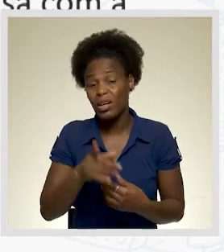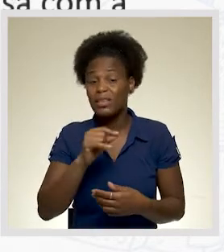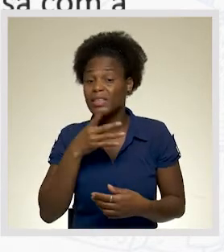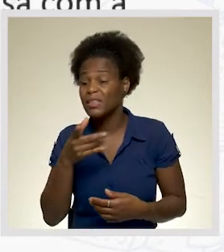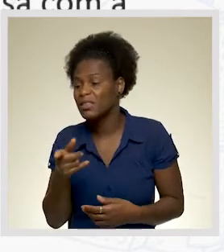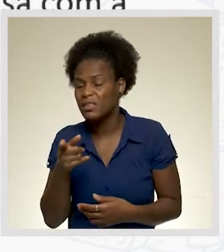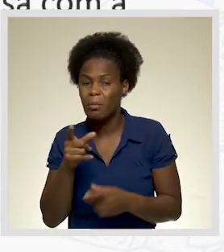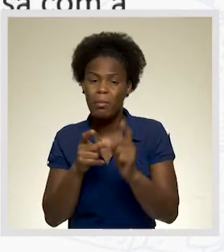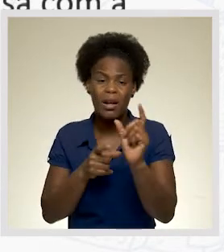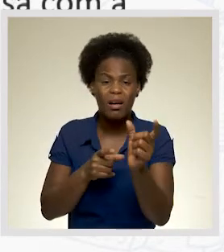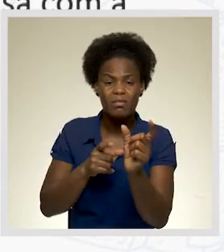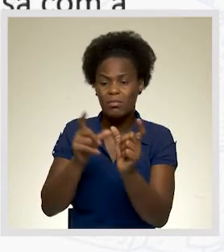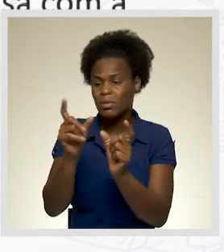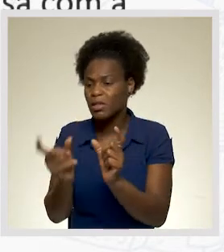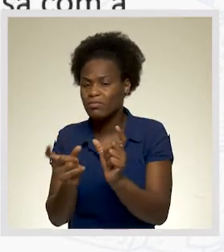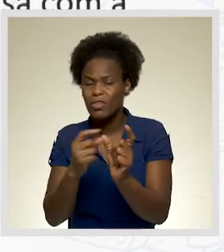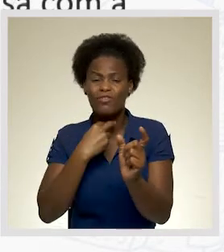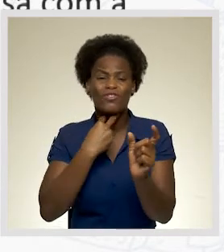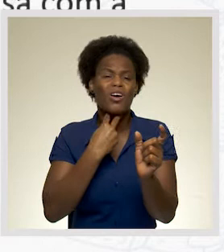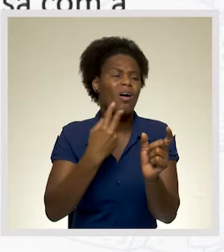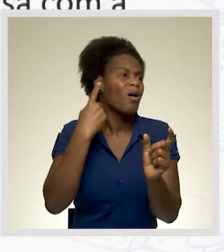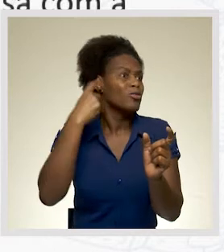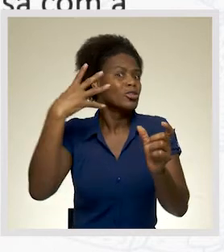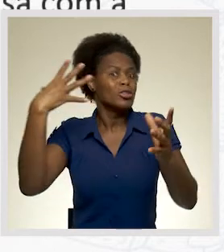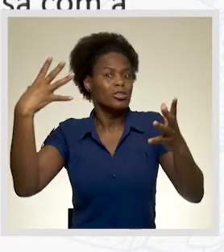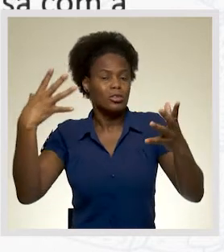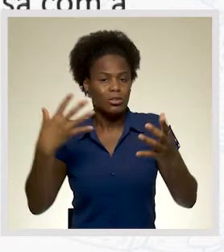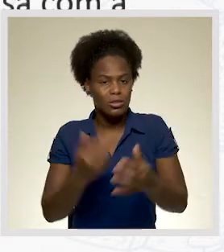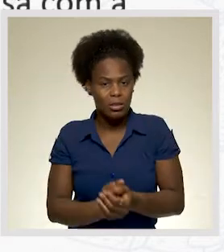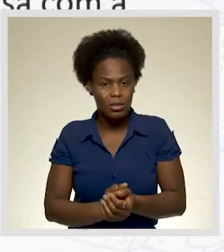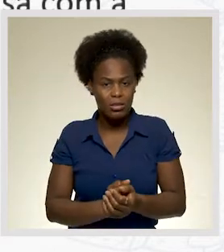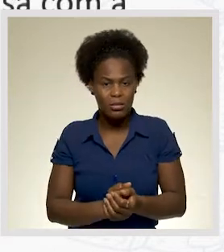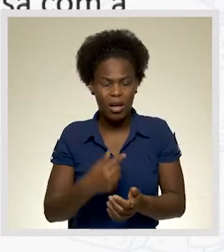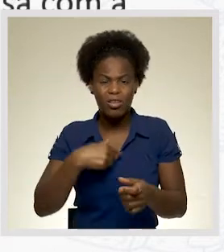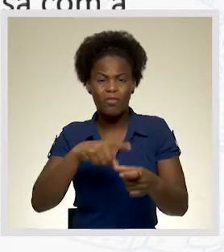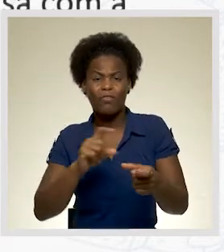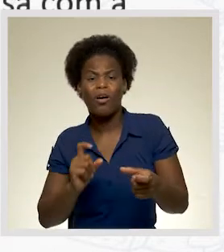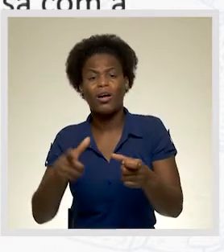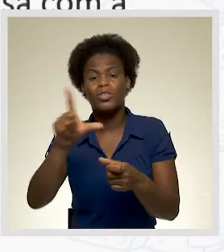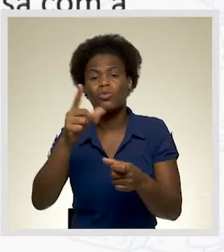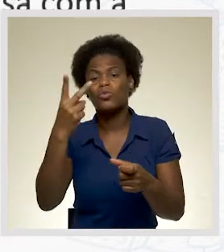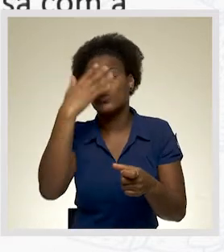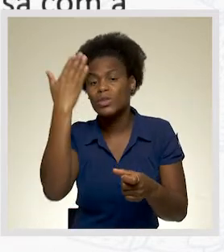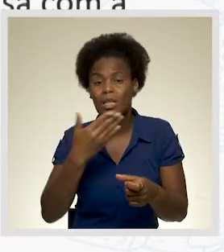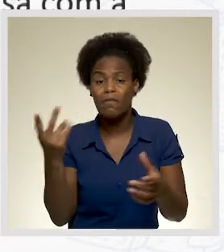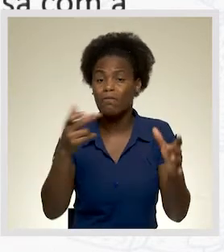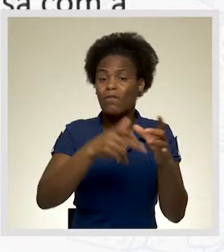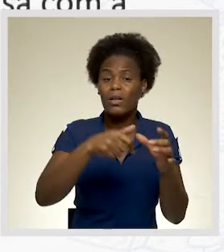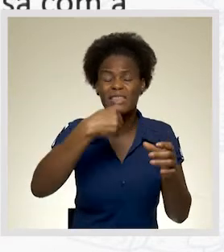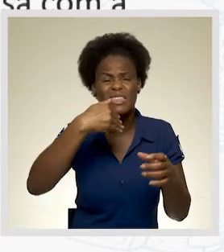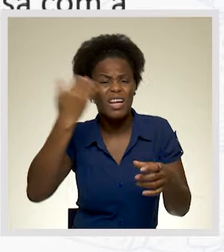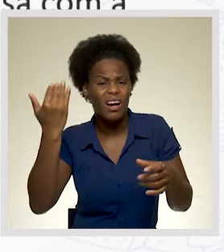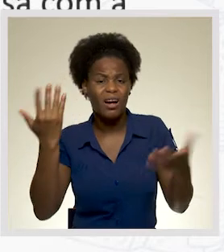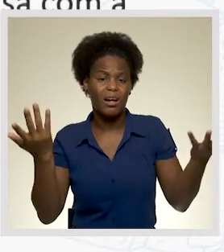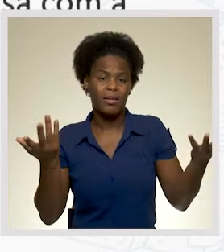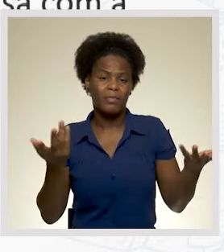palavra a palavra, numa voz surda: estive fora de Lisboa 2 dias. Voltei esta manhã.